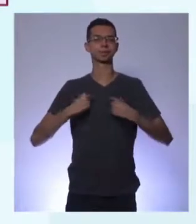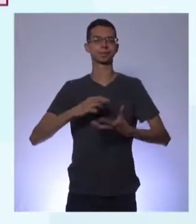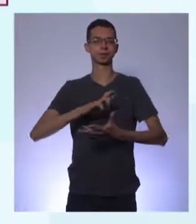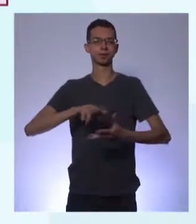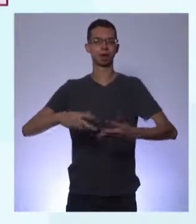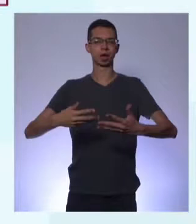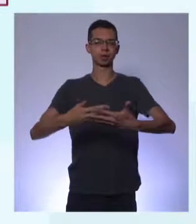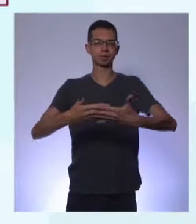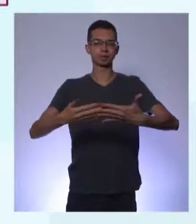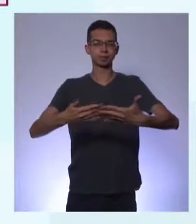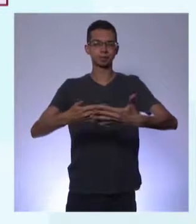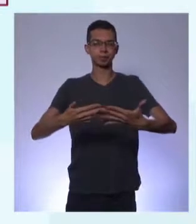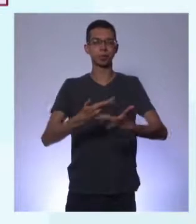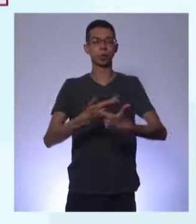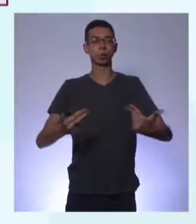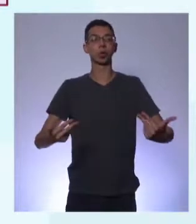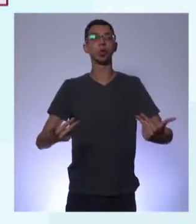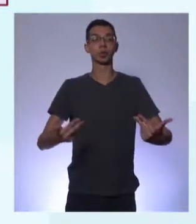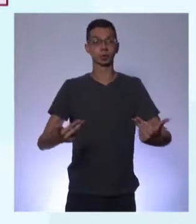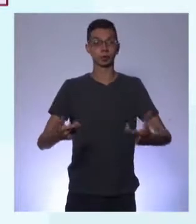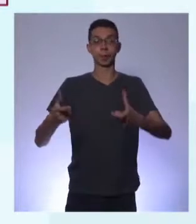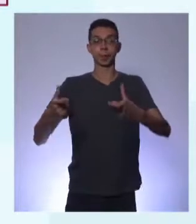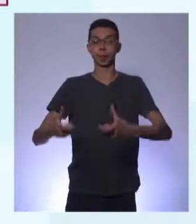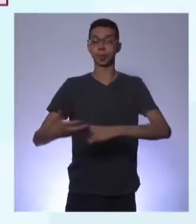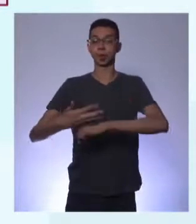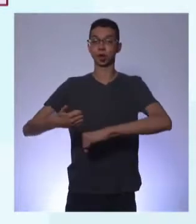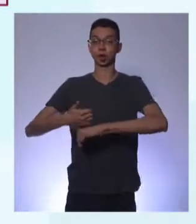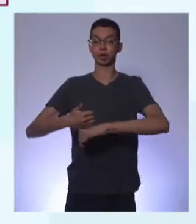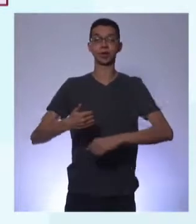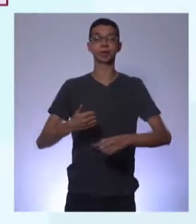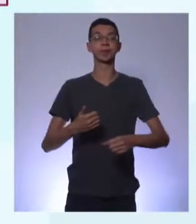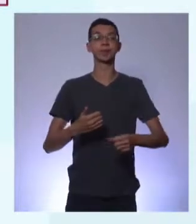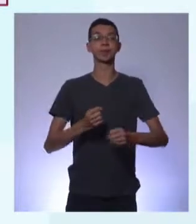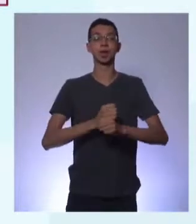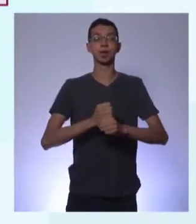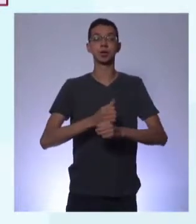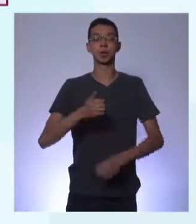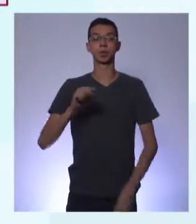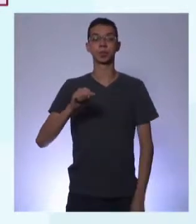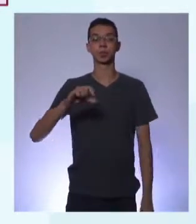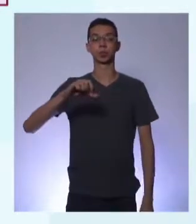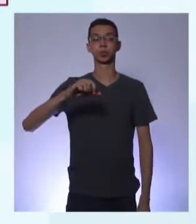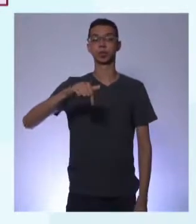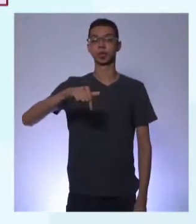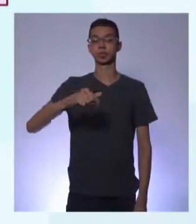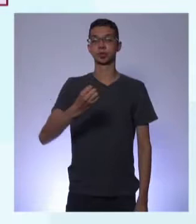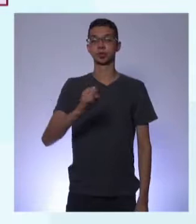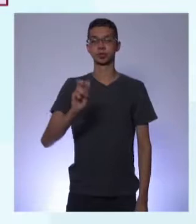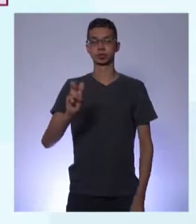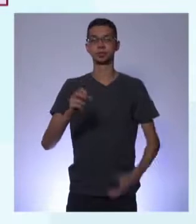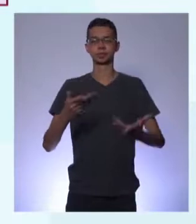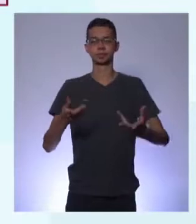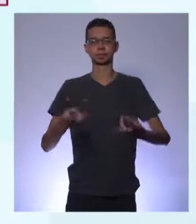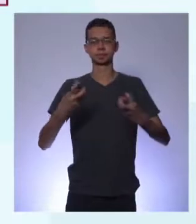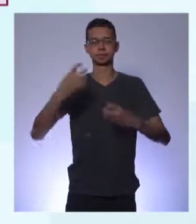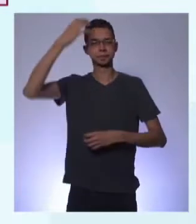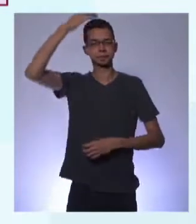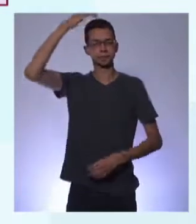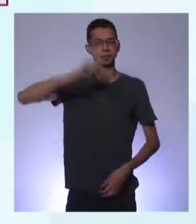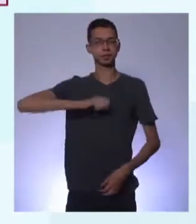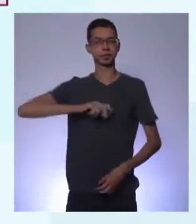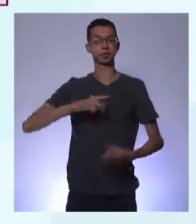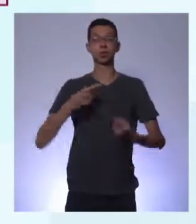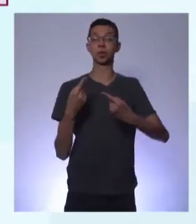século XVIII. Então, nós vamos ver que as medidas que a coroa portuguesa estão tomando contra, as medidas que a